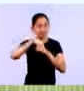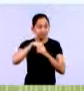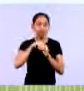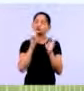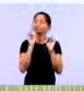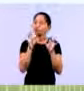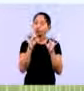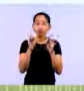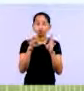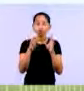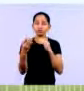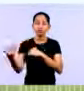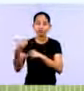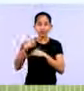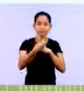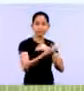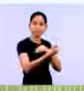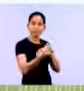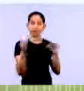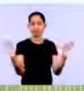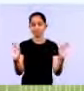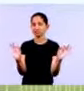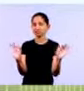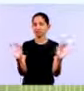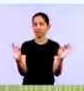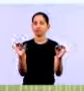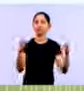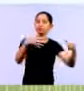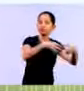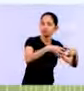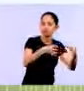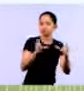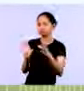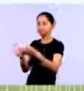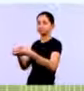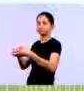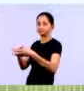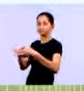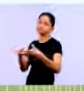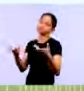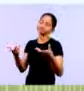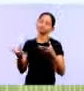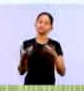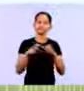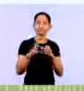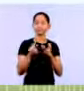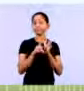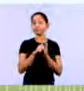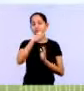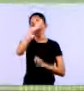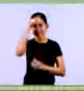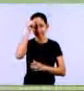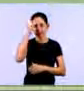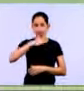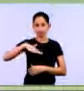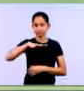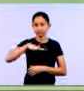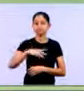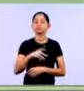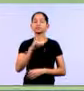ou seja, somente esse ente político, tem a competência para instituir, arrecadar e fiscalizar. São eles: